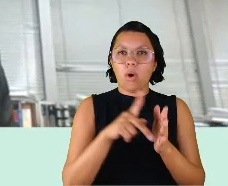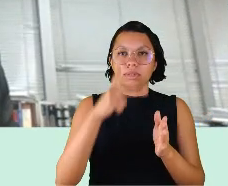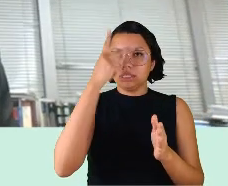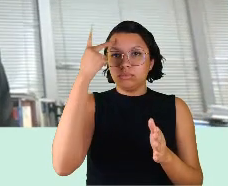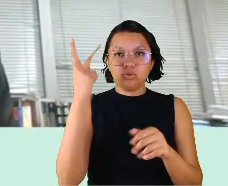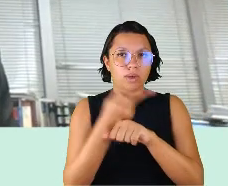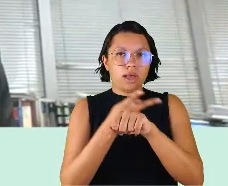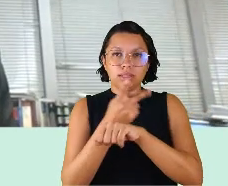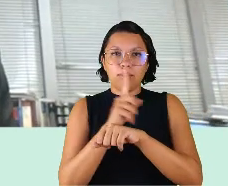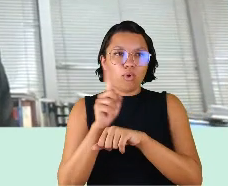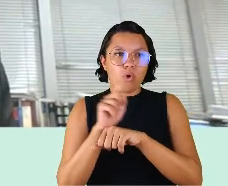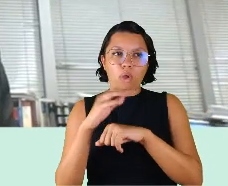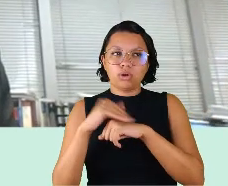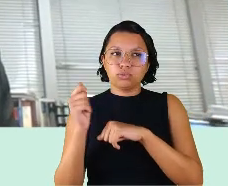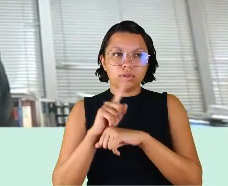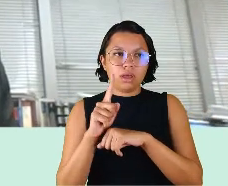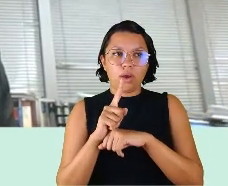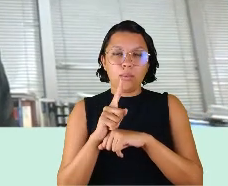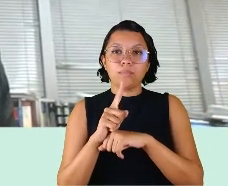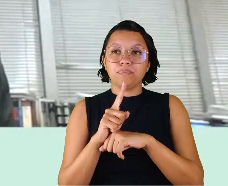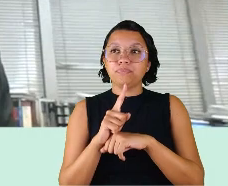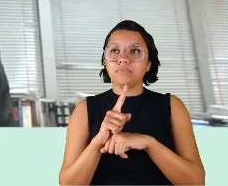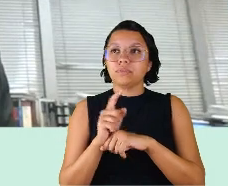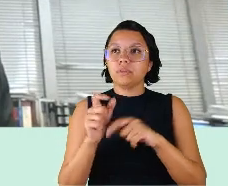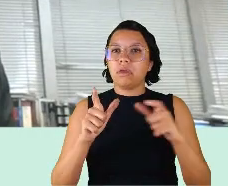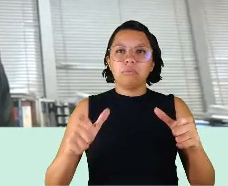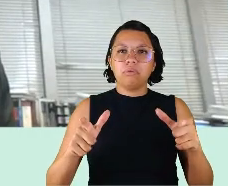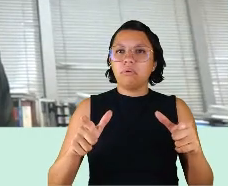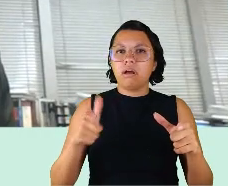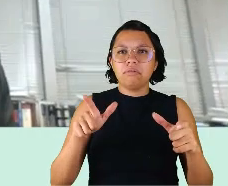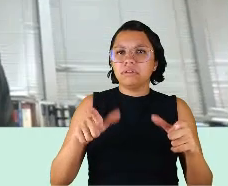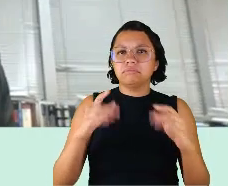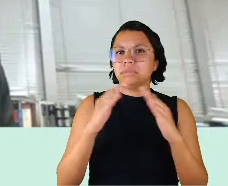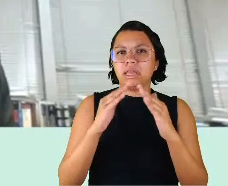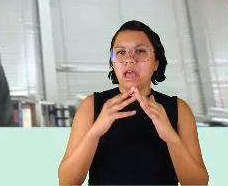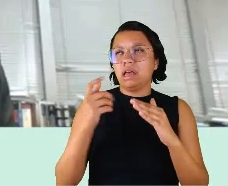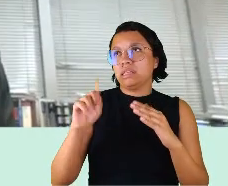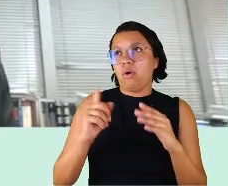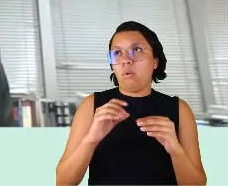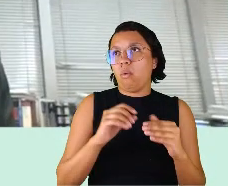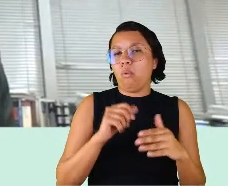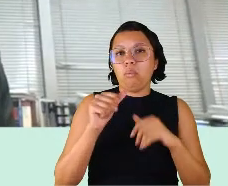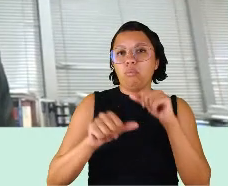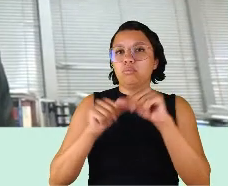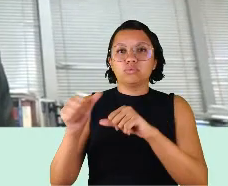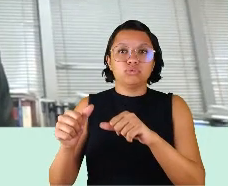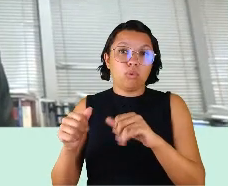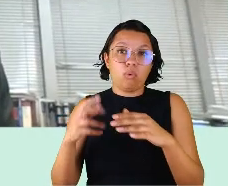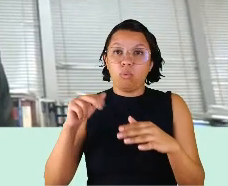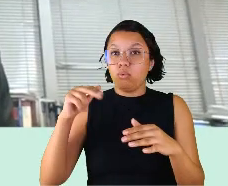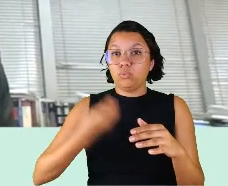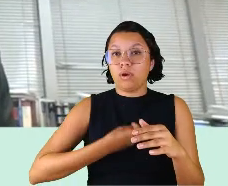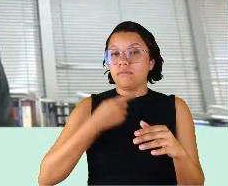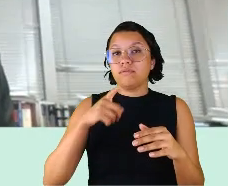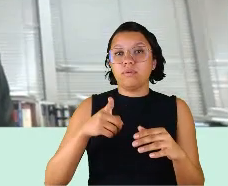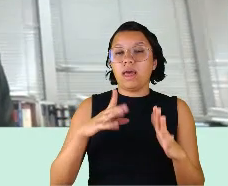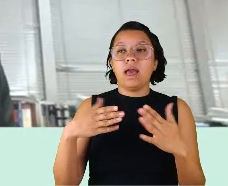pessoa assentimada, ou que é um terreno baldio, ou que ele nunca morou lá, ou que ele mudou, e o